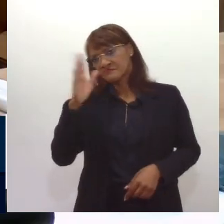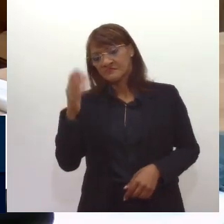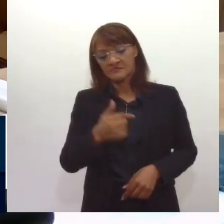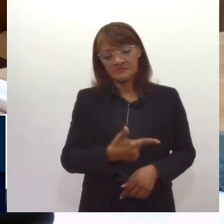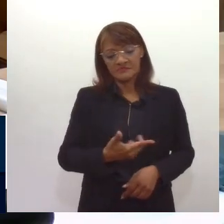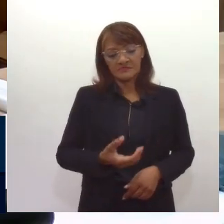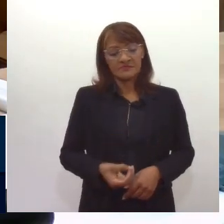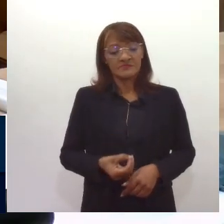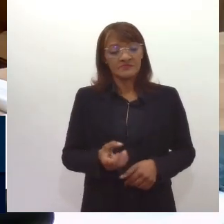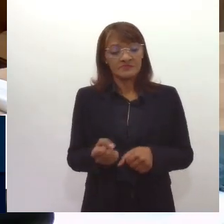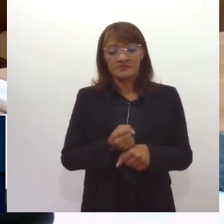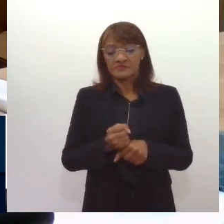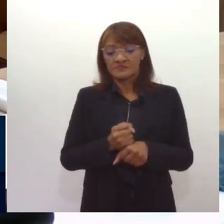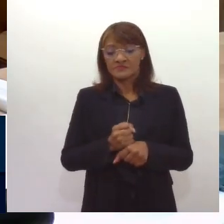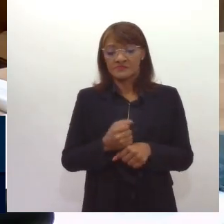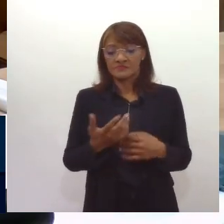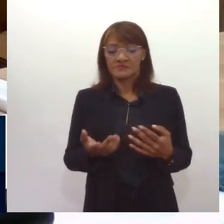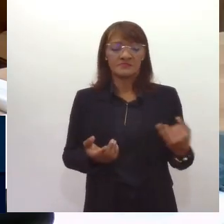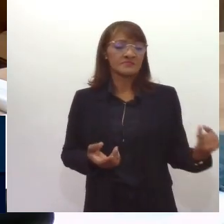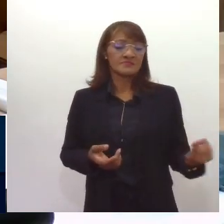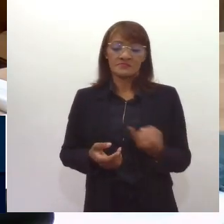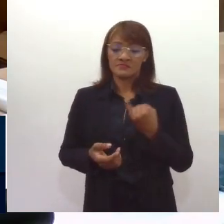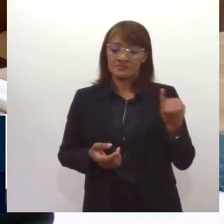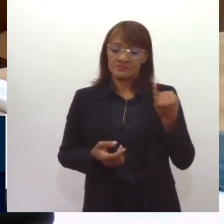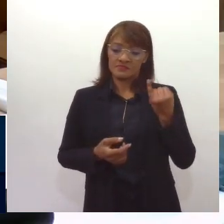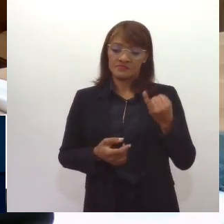embate. Também, eu acho que